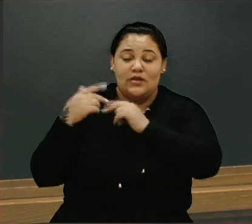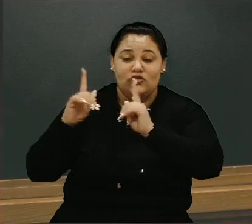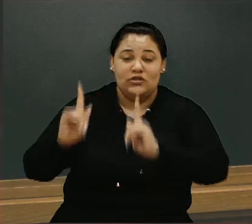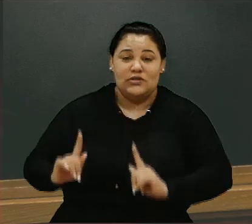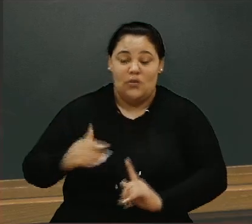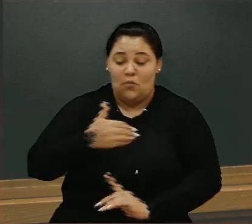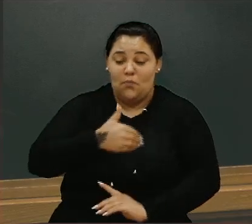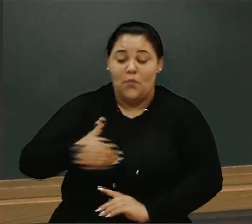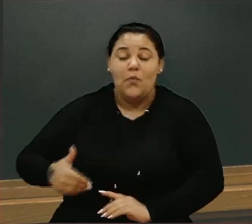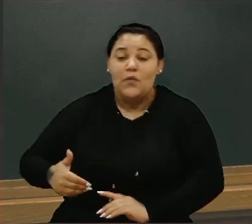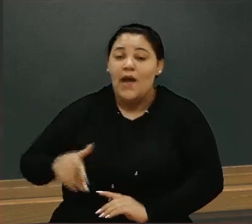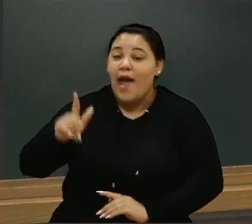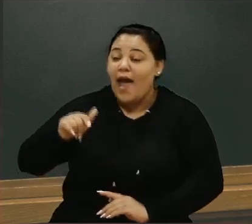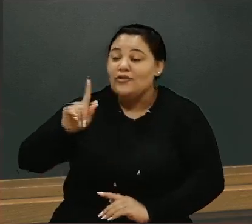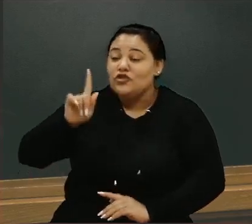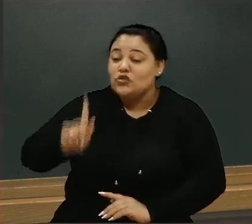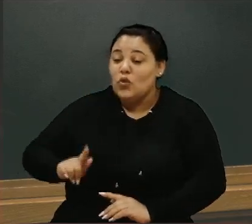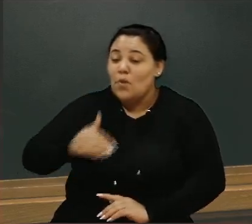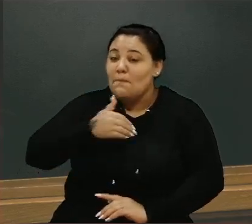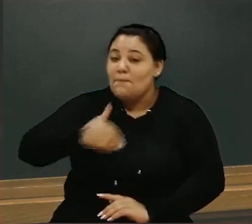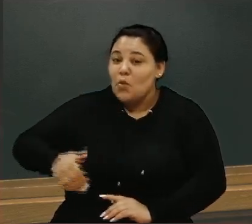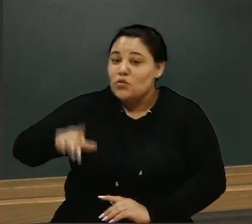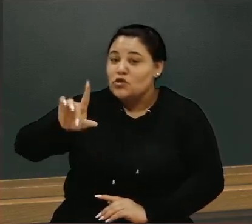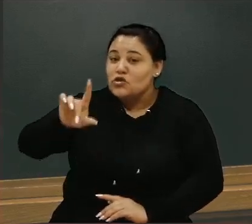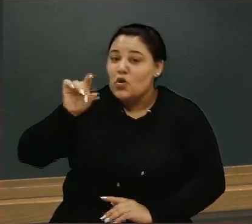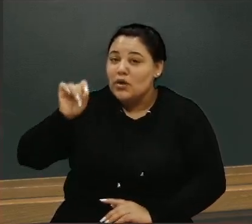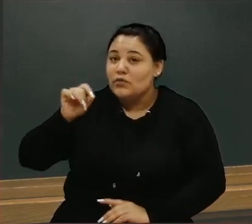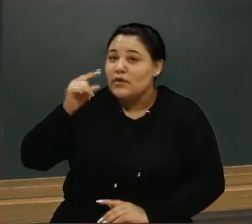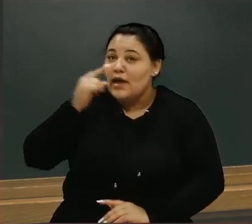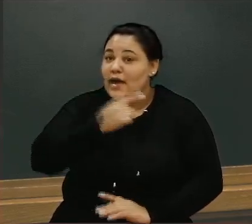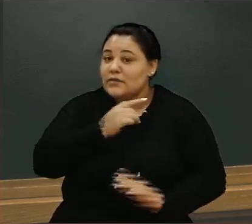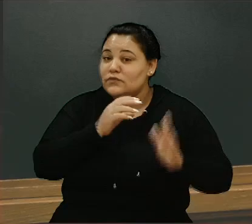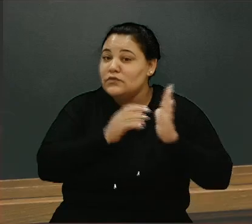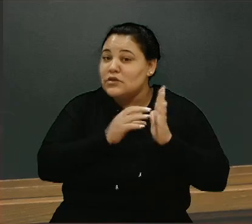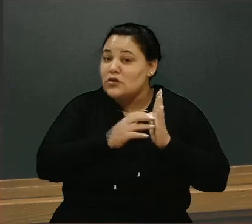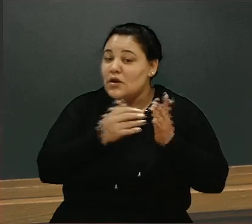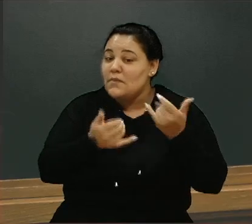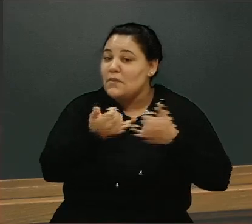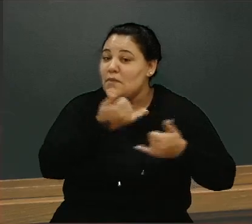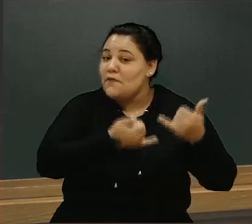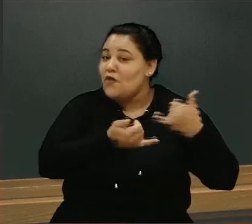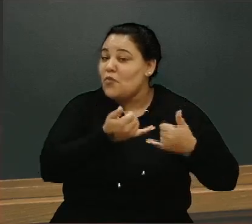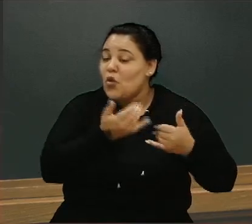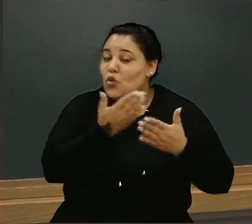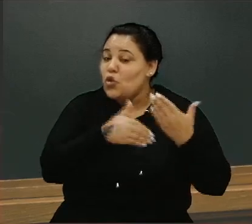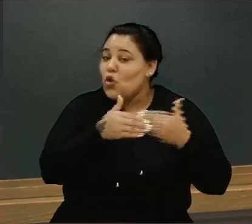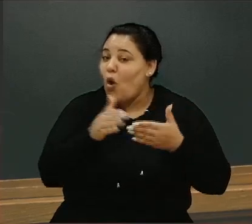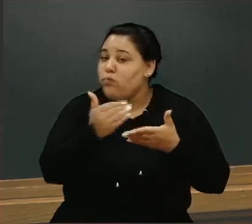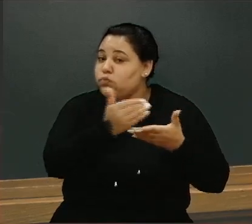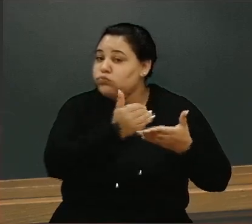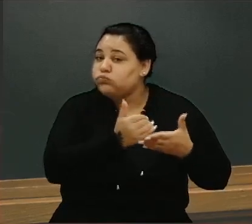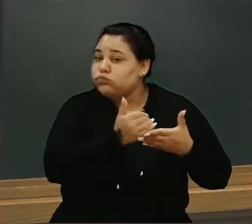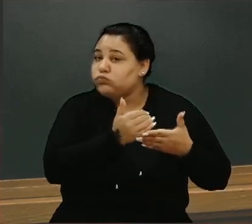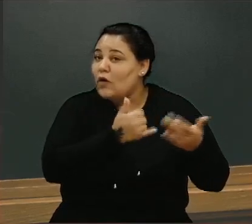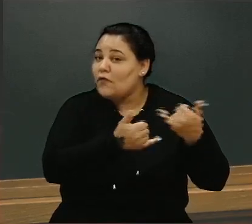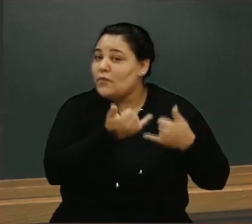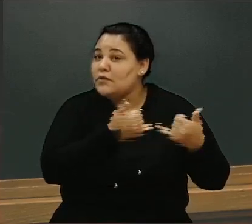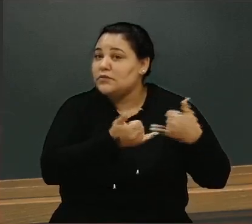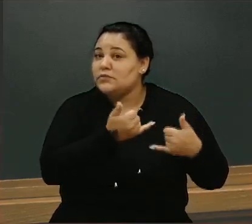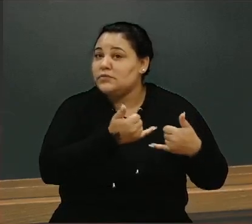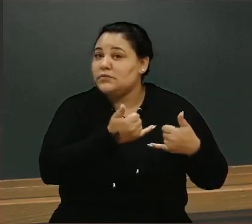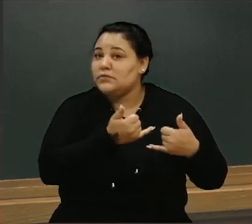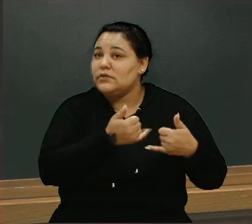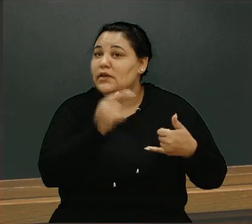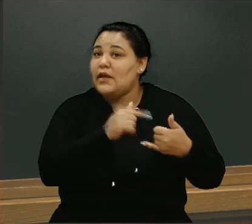pública é de gestor público eleito e indicado. Essa servidora me mandou os dados da secretaria e ela entrega mais do que qualquer